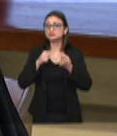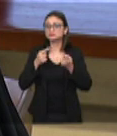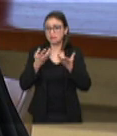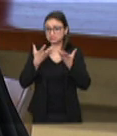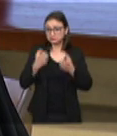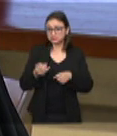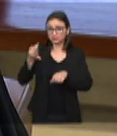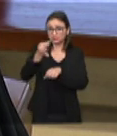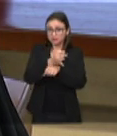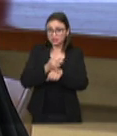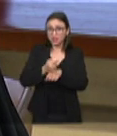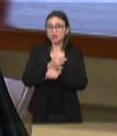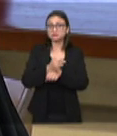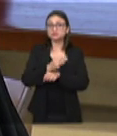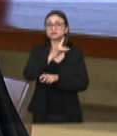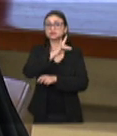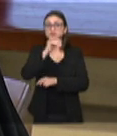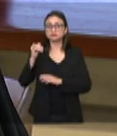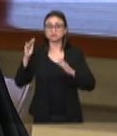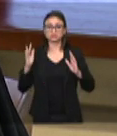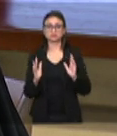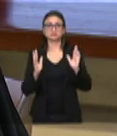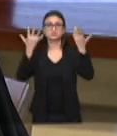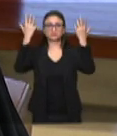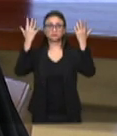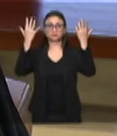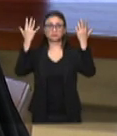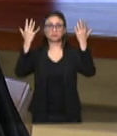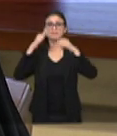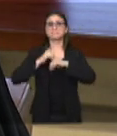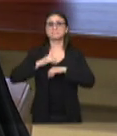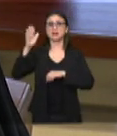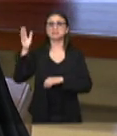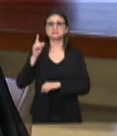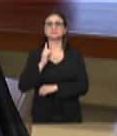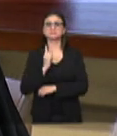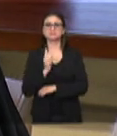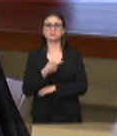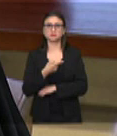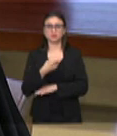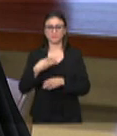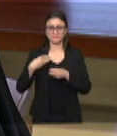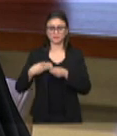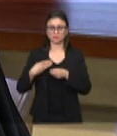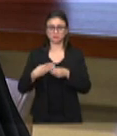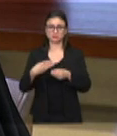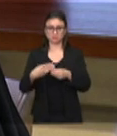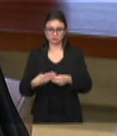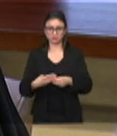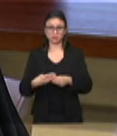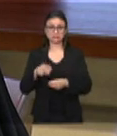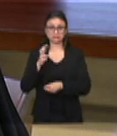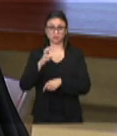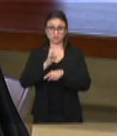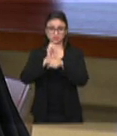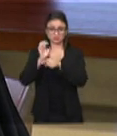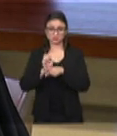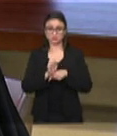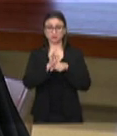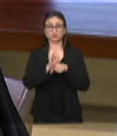nacional data comemorativa positivada em mais de 1.000 municípios e 5